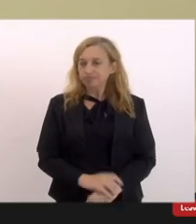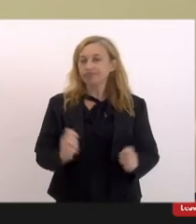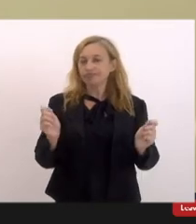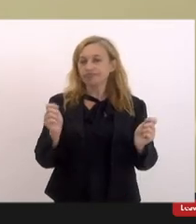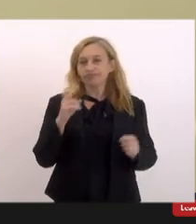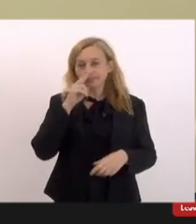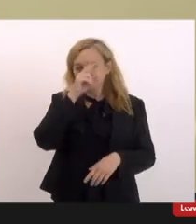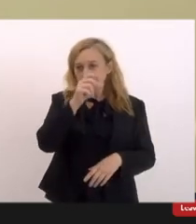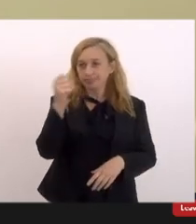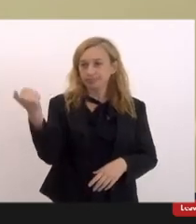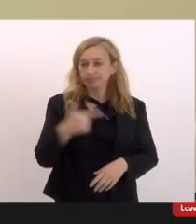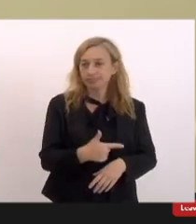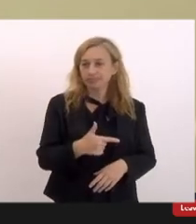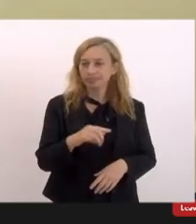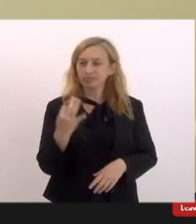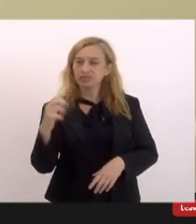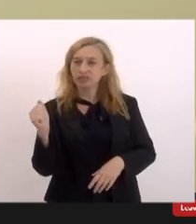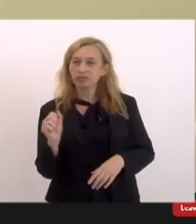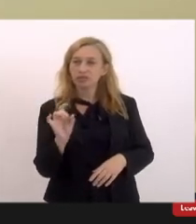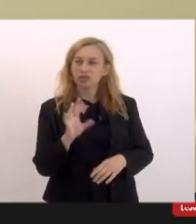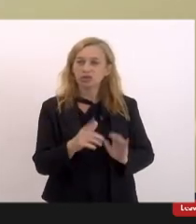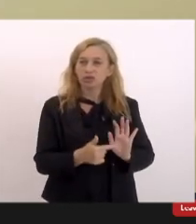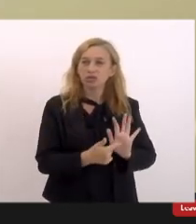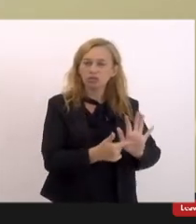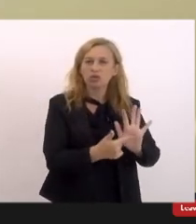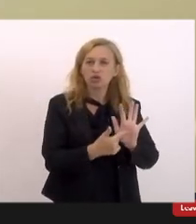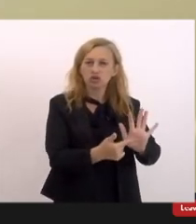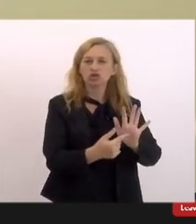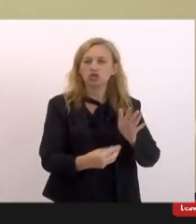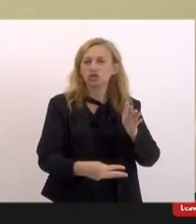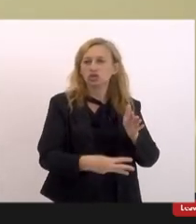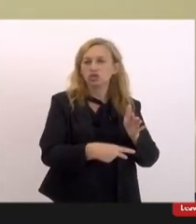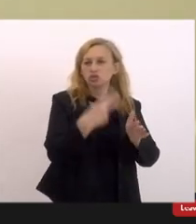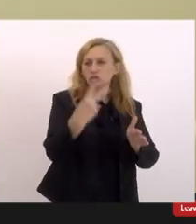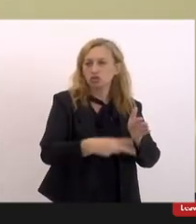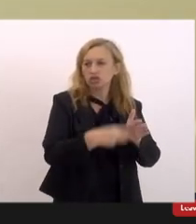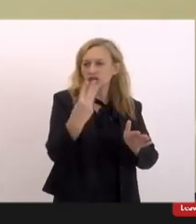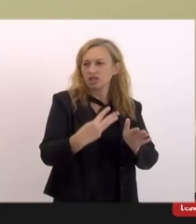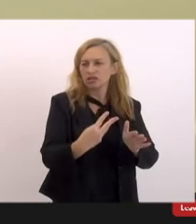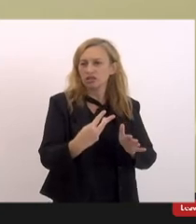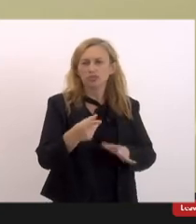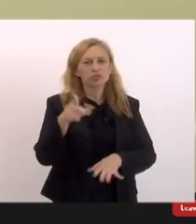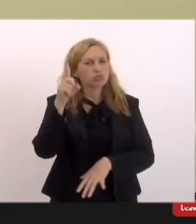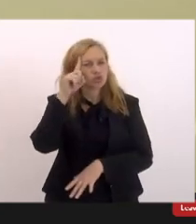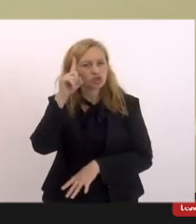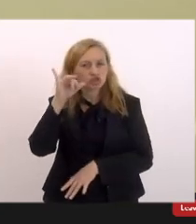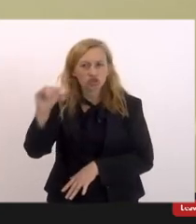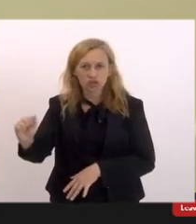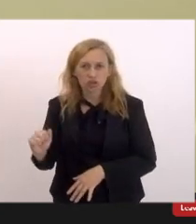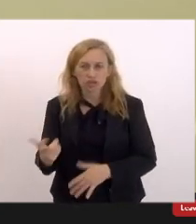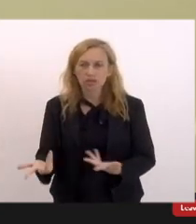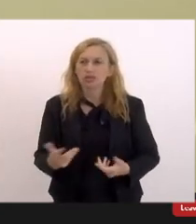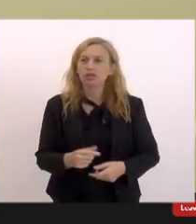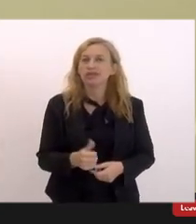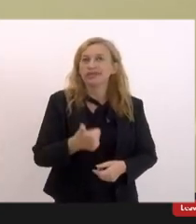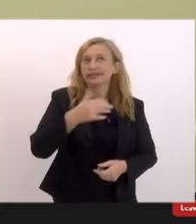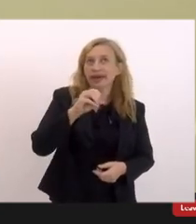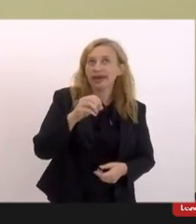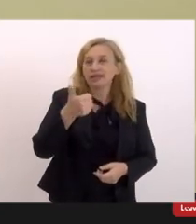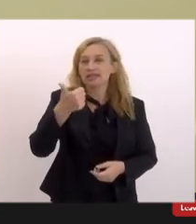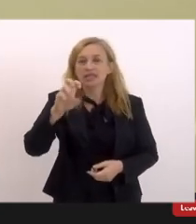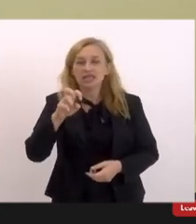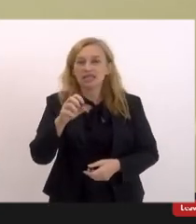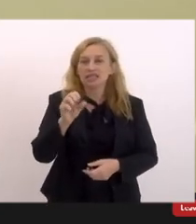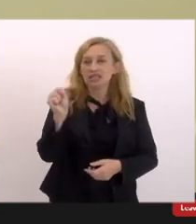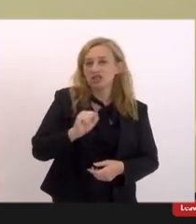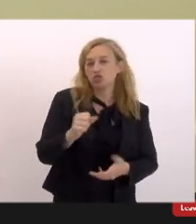potente do que você fazer uma campanha que apareça 2, 3 vezes por dia, né, numa mídia de 10, 15